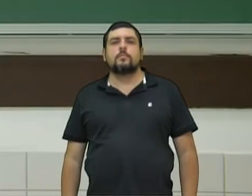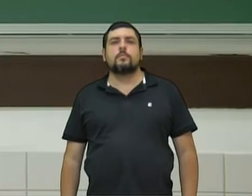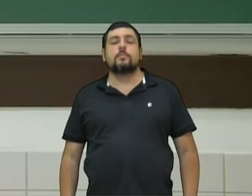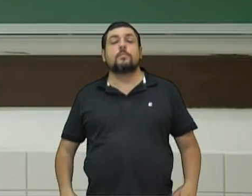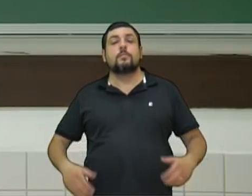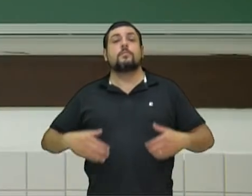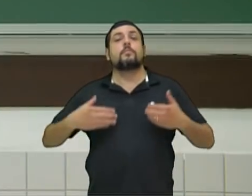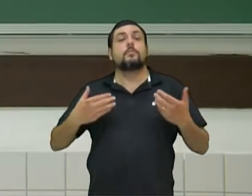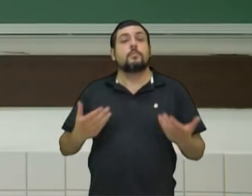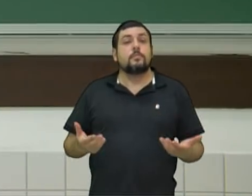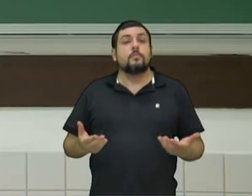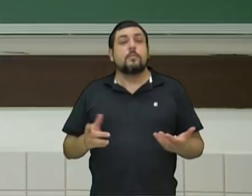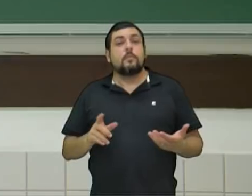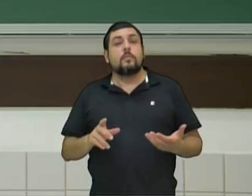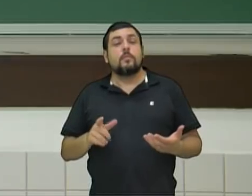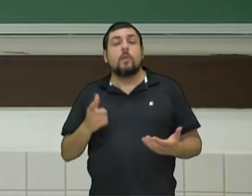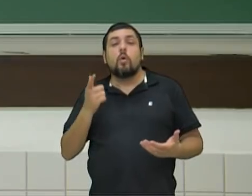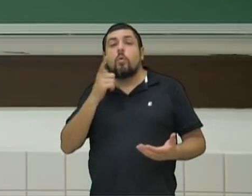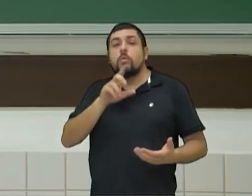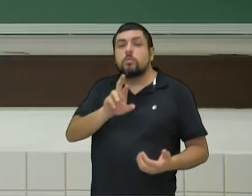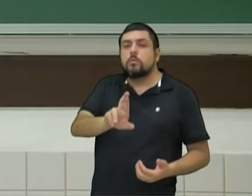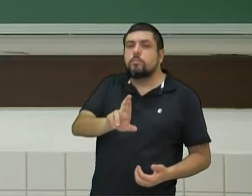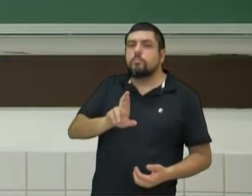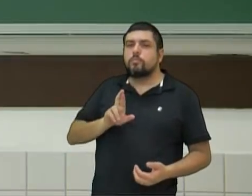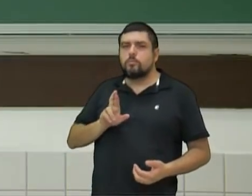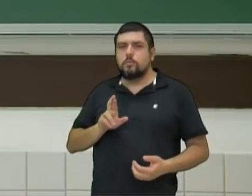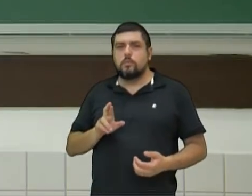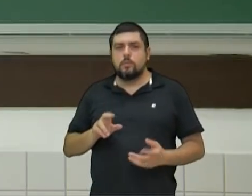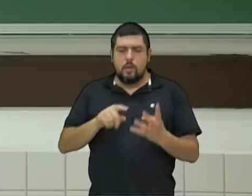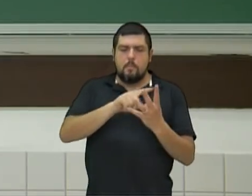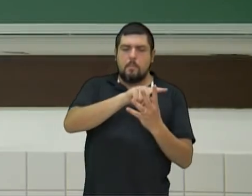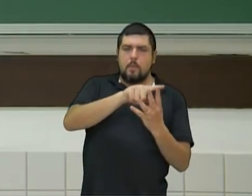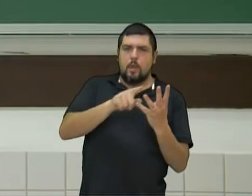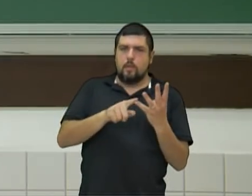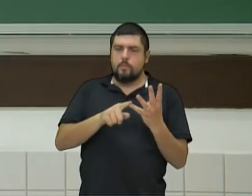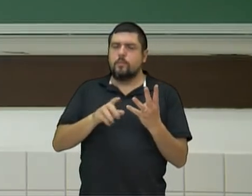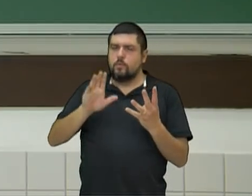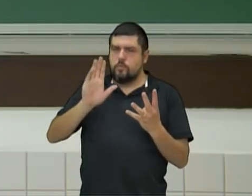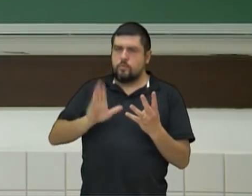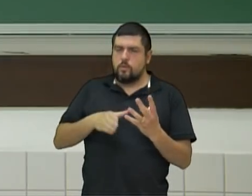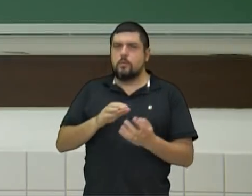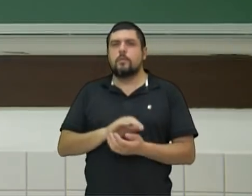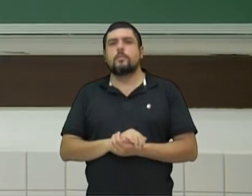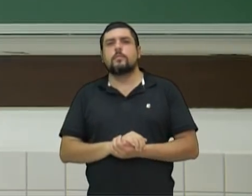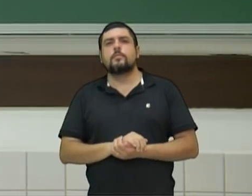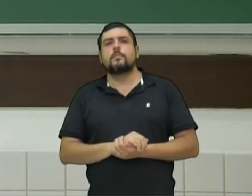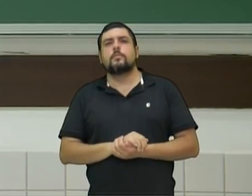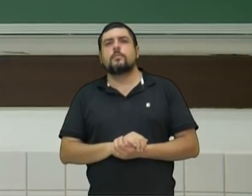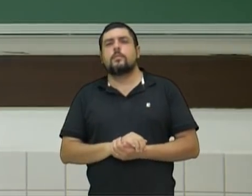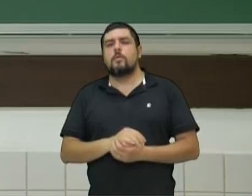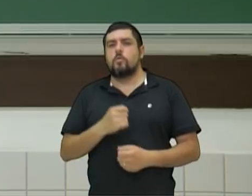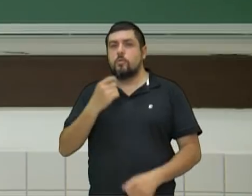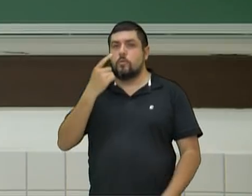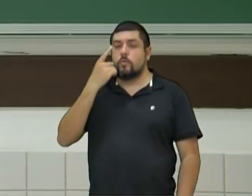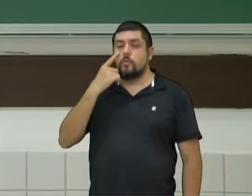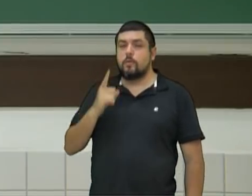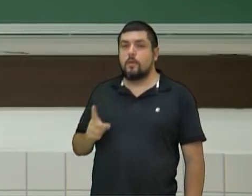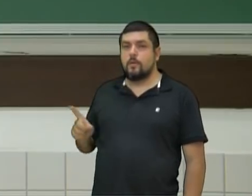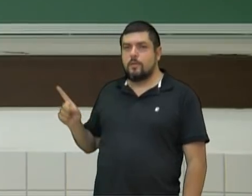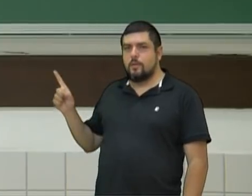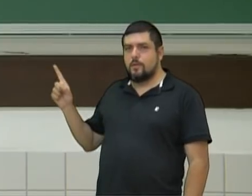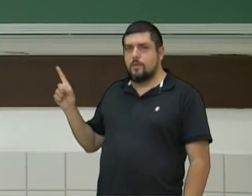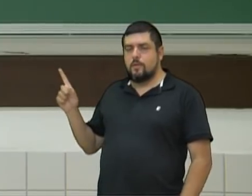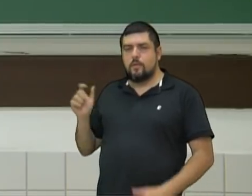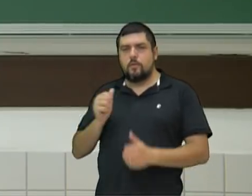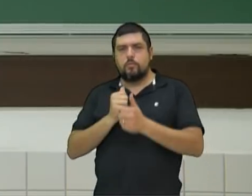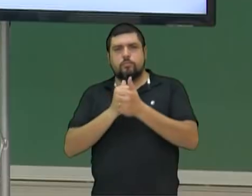E aí, já conseguiram fazer essas regrinhas de 3? Uma já está feita. Vamos para as outras? Então, acompanhando aqui. Então,